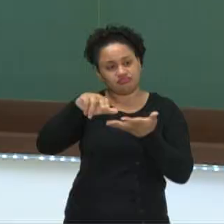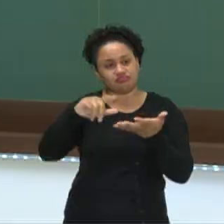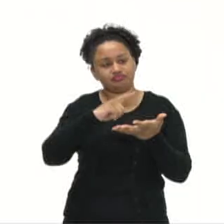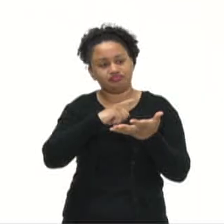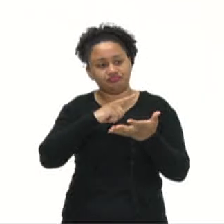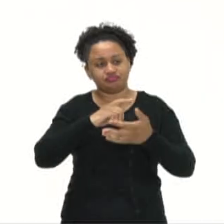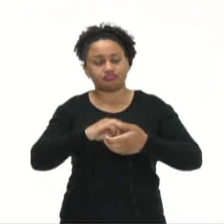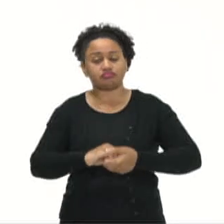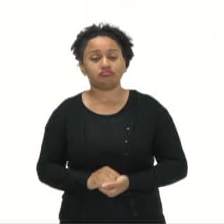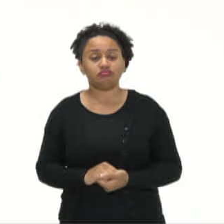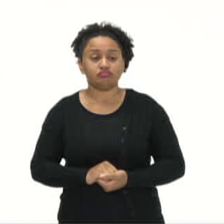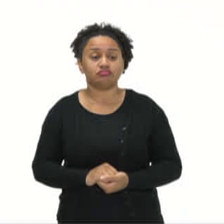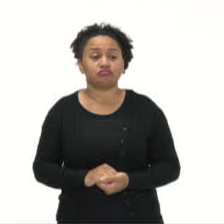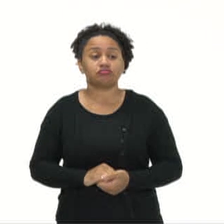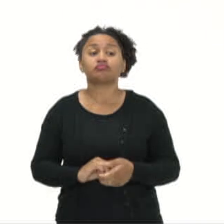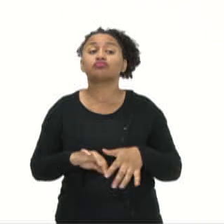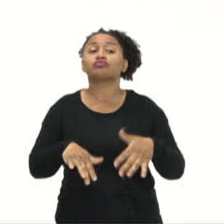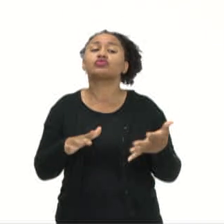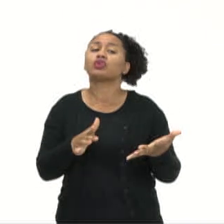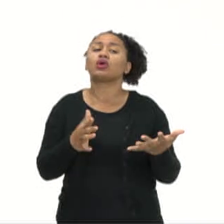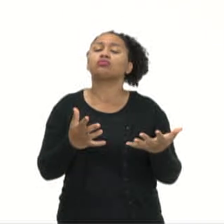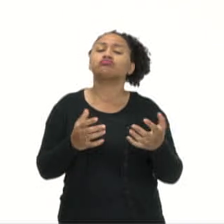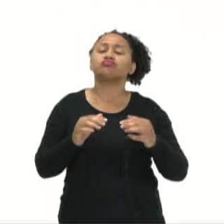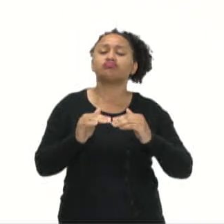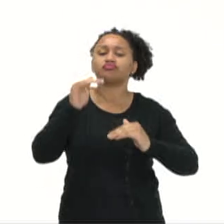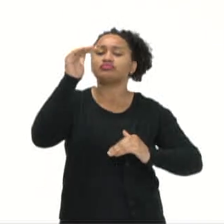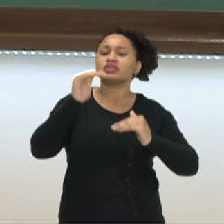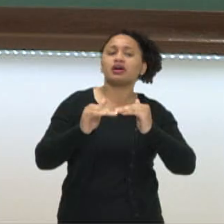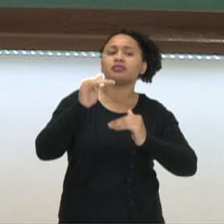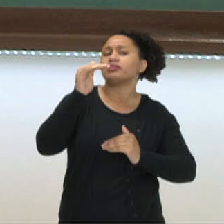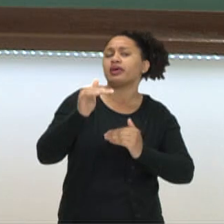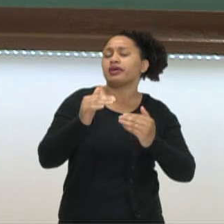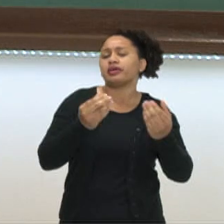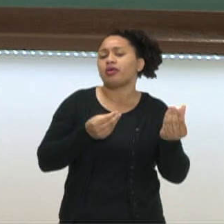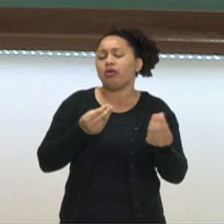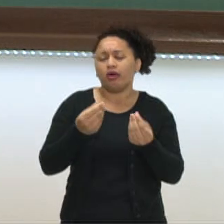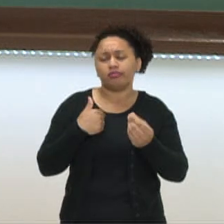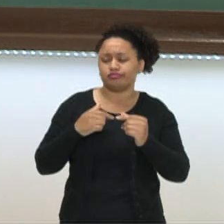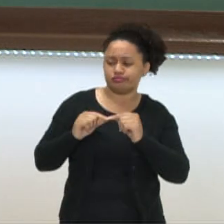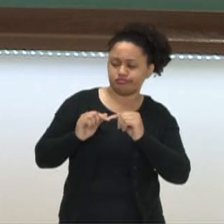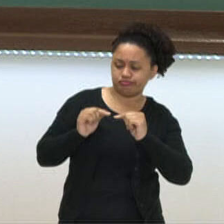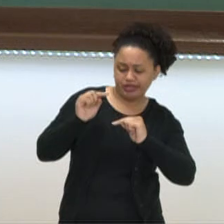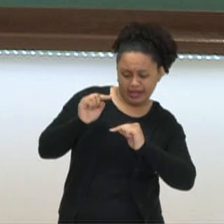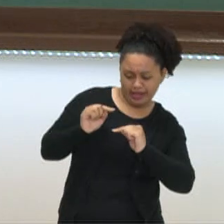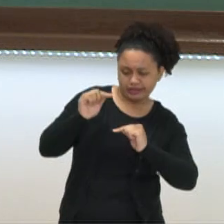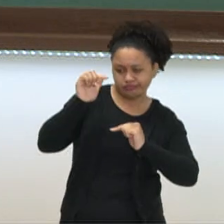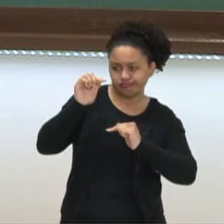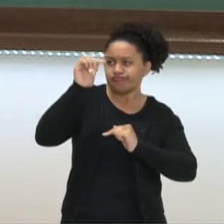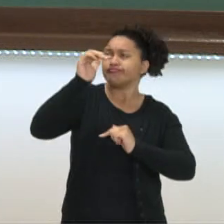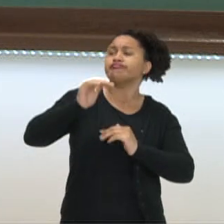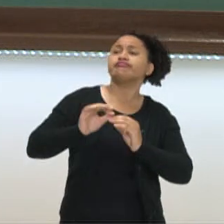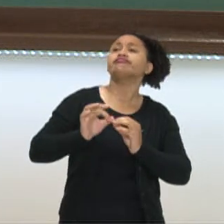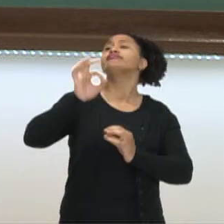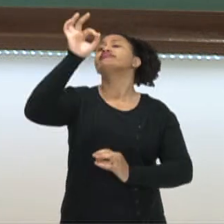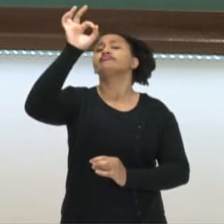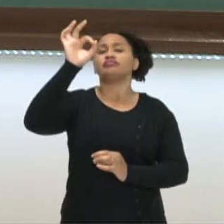angiospermas. Quanto ao porte, professora, qual que é o tamanho das angiospermas? São apenas aquelas árvores grandes? São